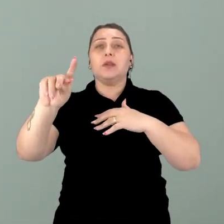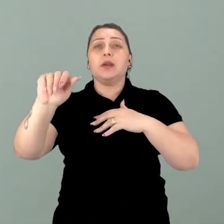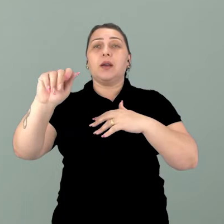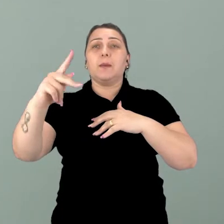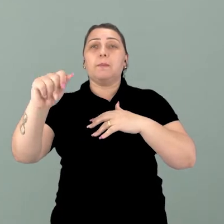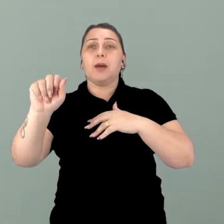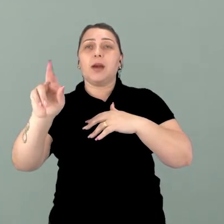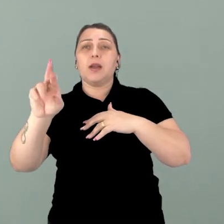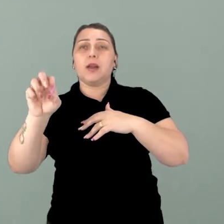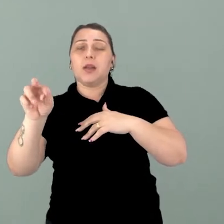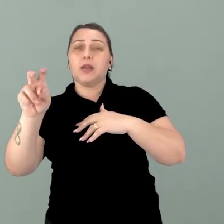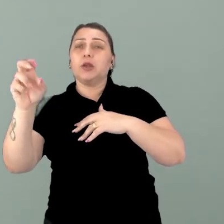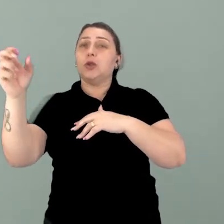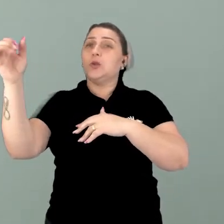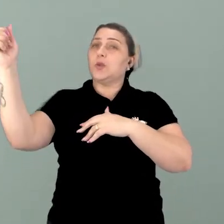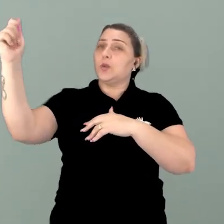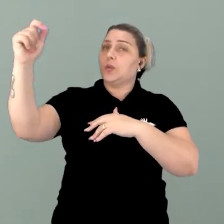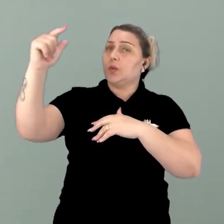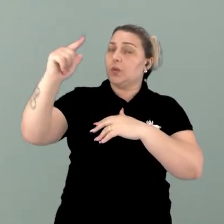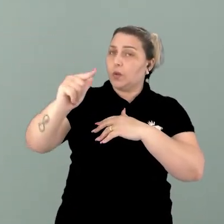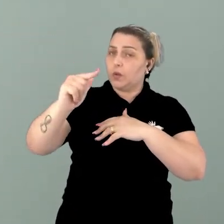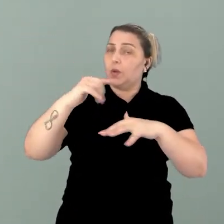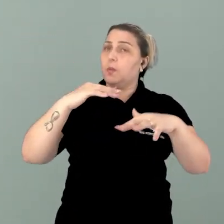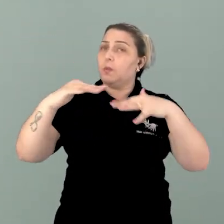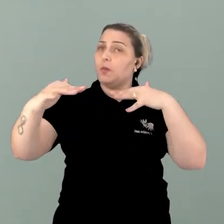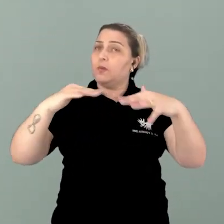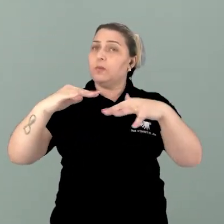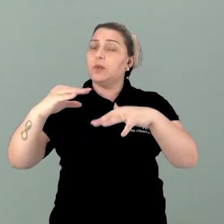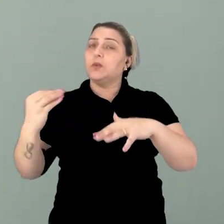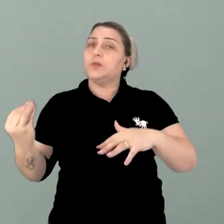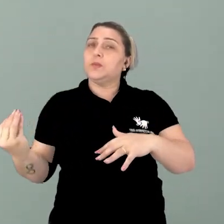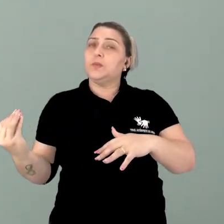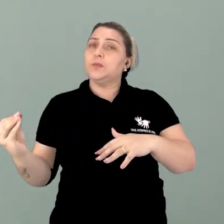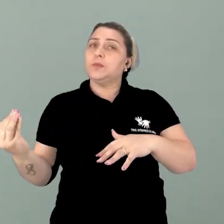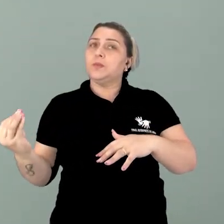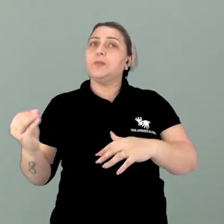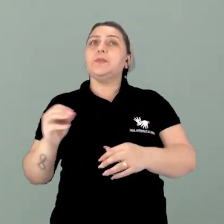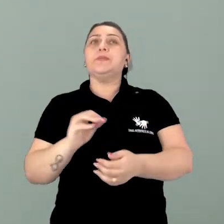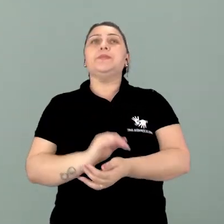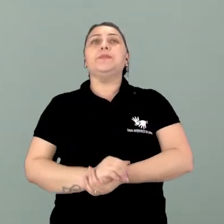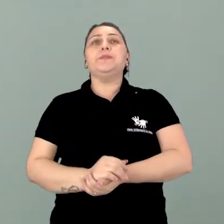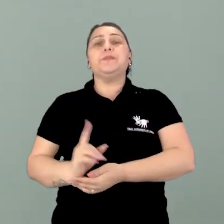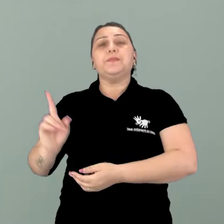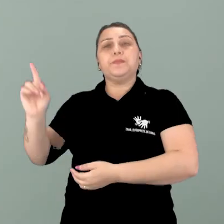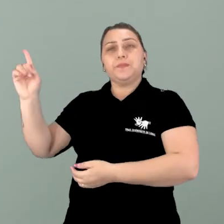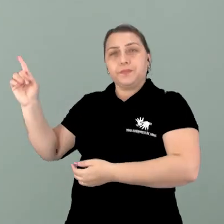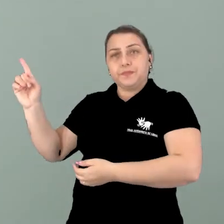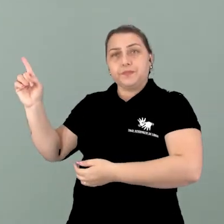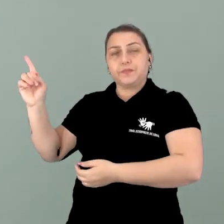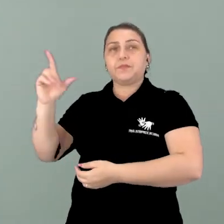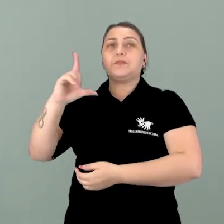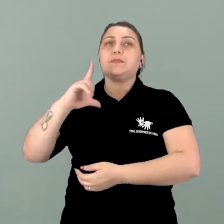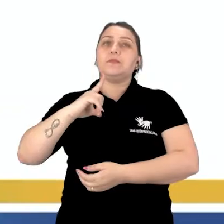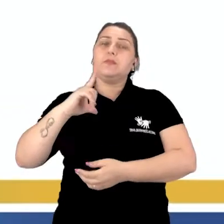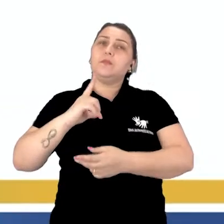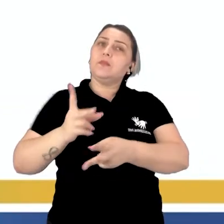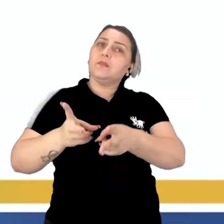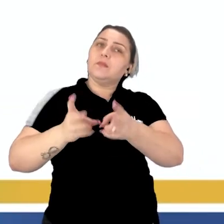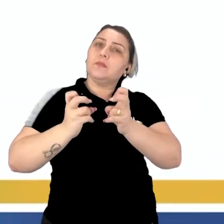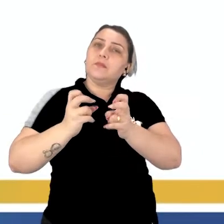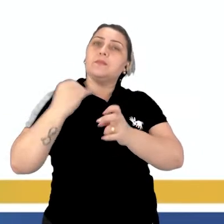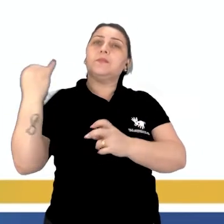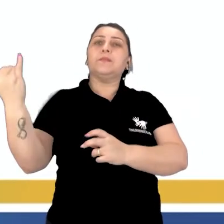do sol, né? Que é graças aí à questão do movimento de rotação. E aqui a gente tem mais uma